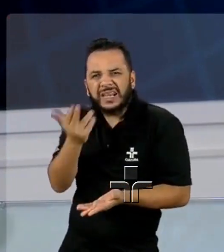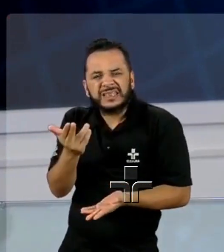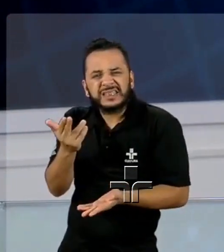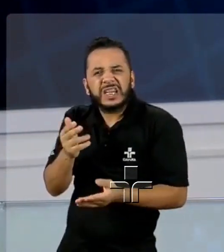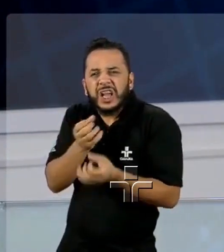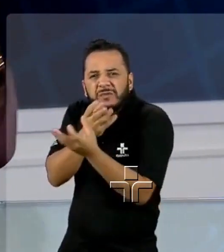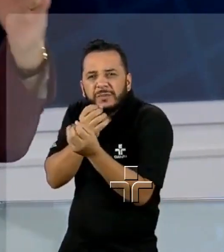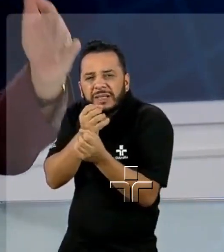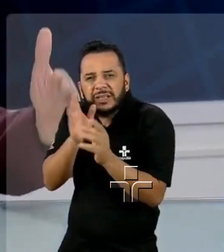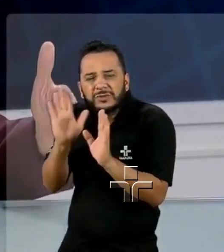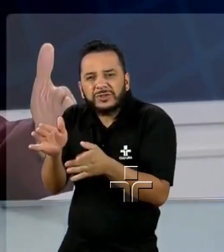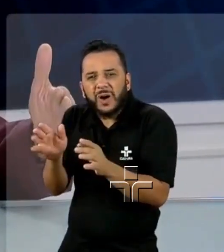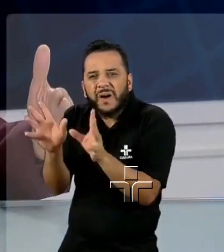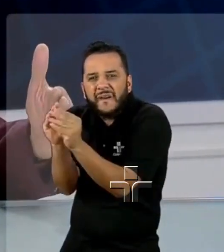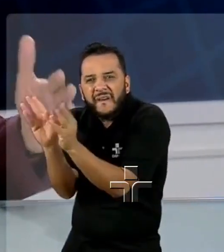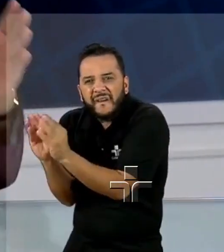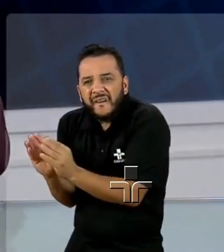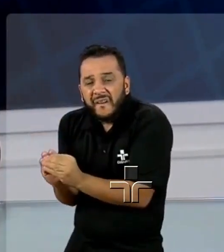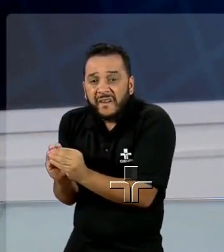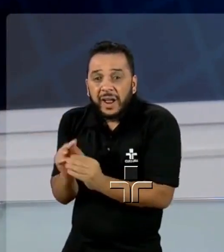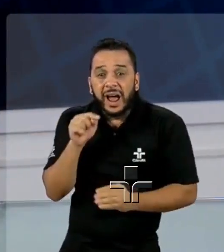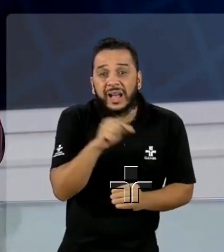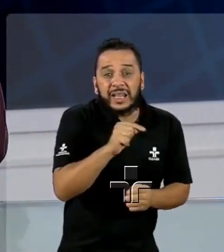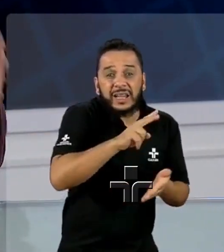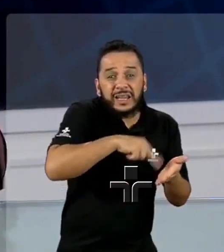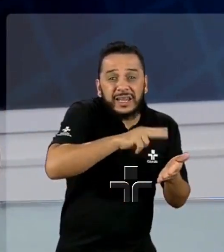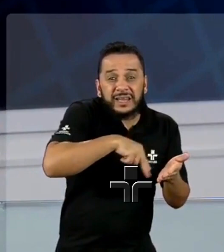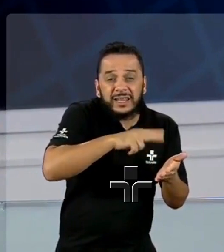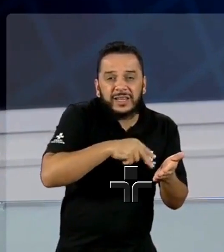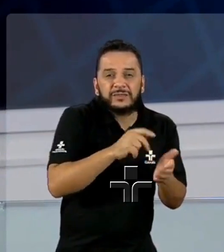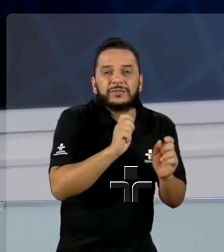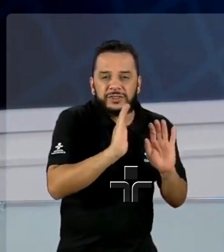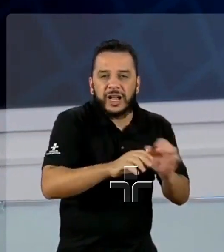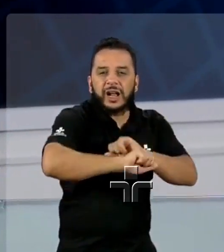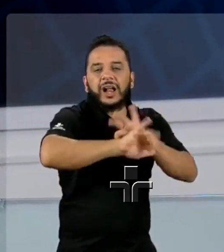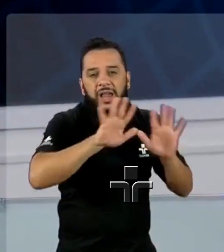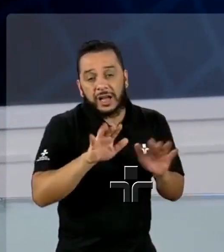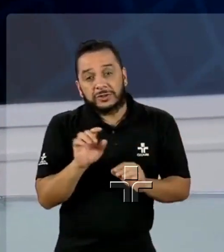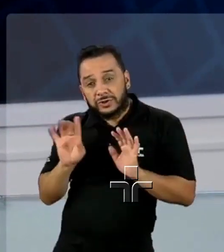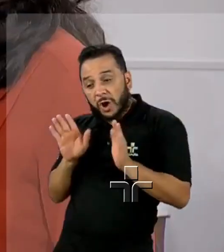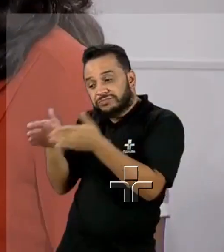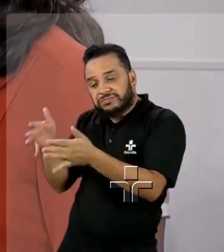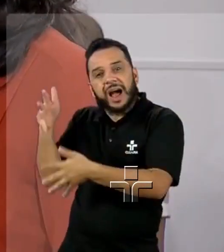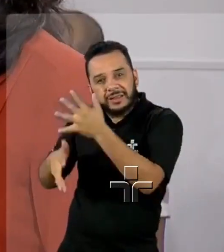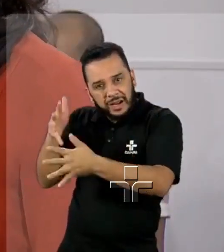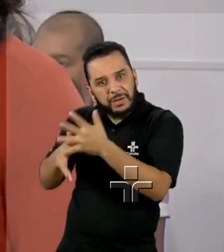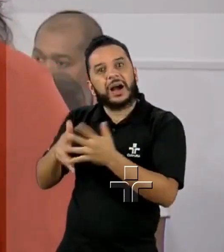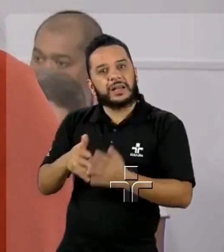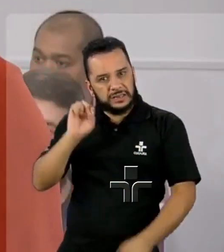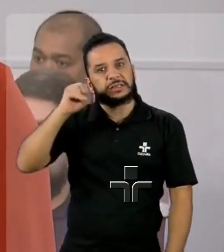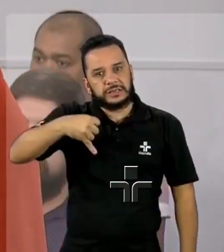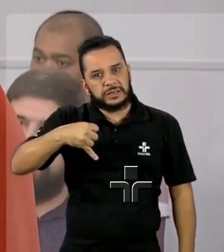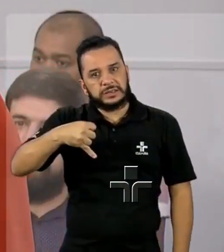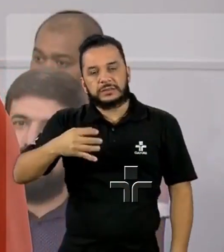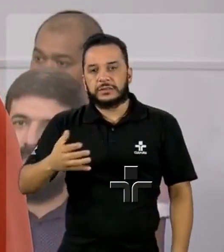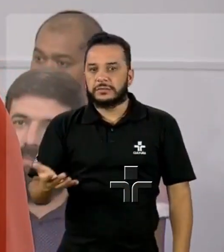forma, o acesso só a mídias sociais, a mídia eletrônica, atrapalha a percepção do mundo. Sobre isso que você falou agora,